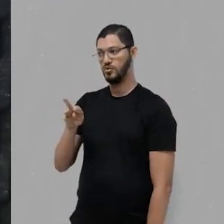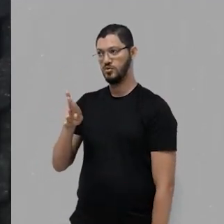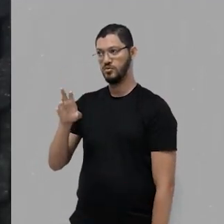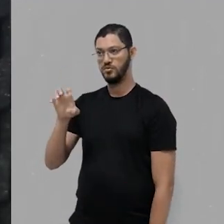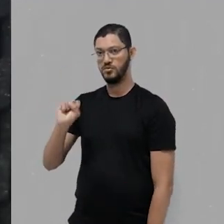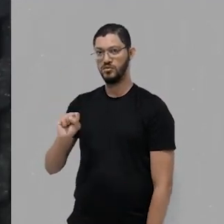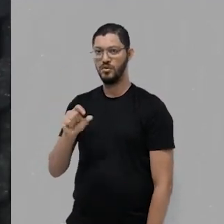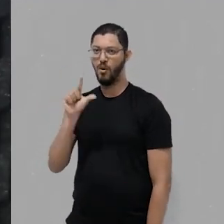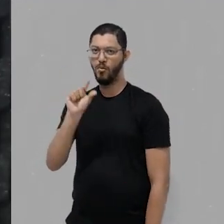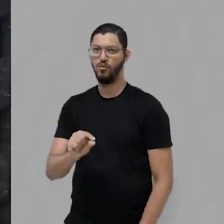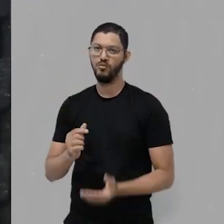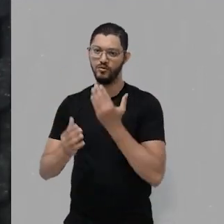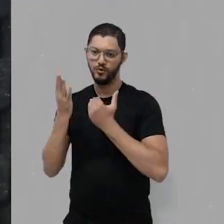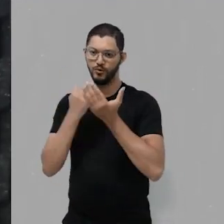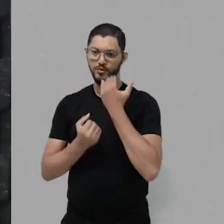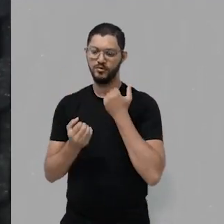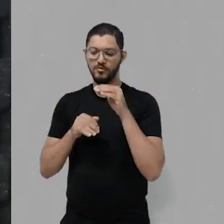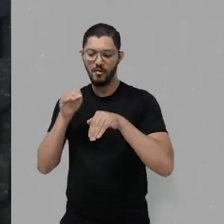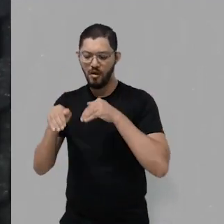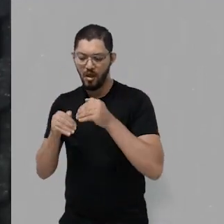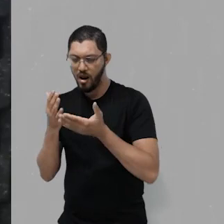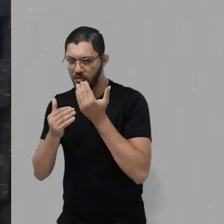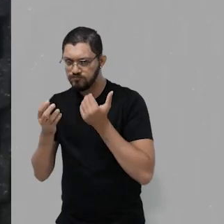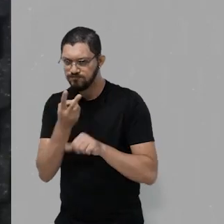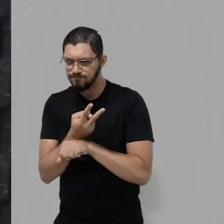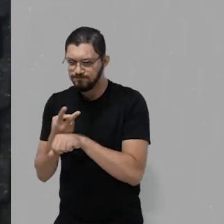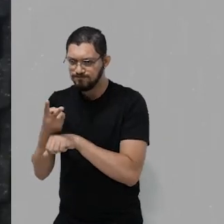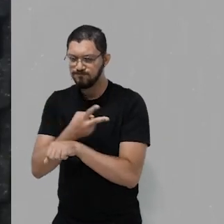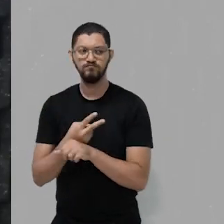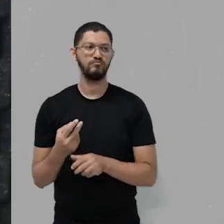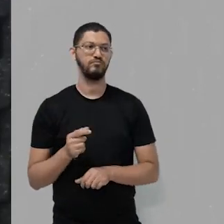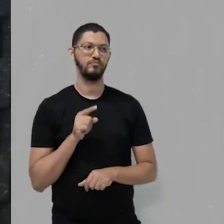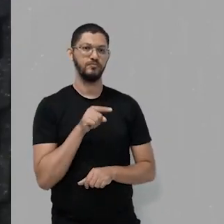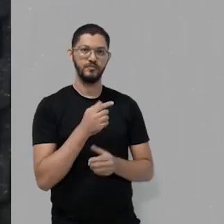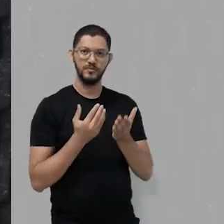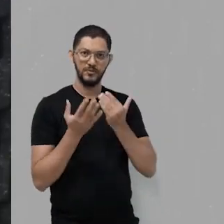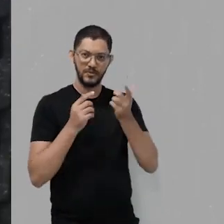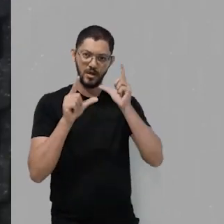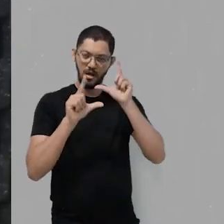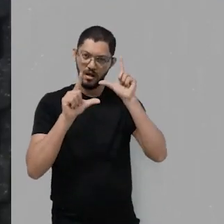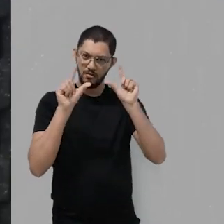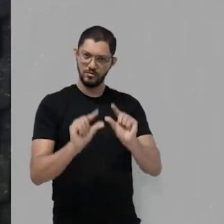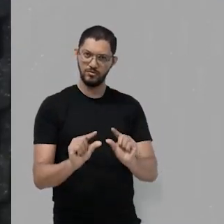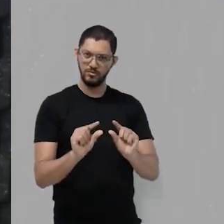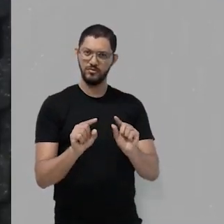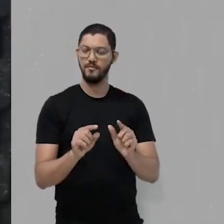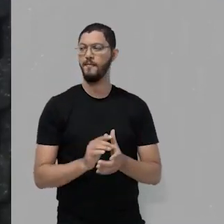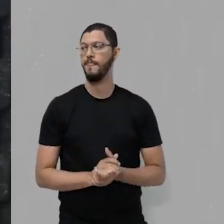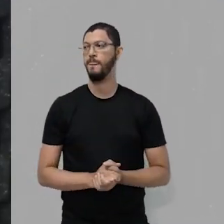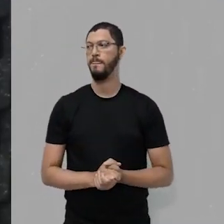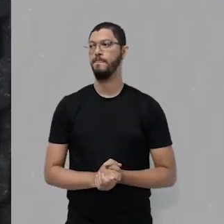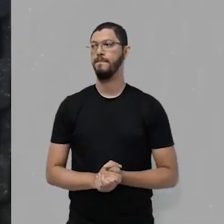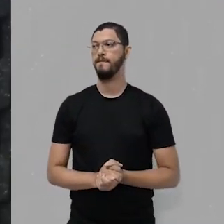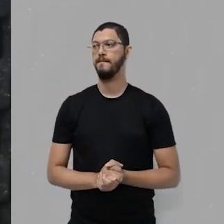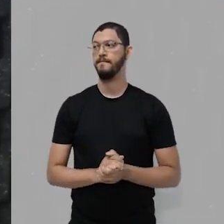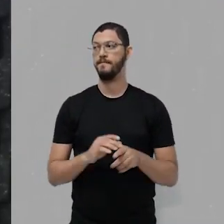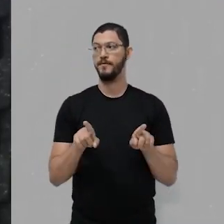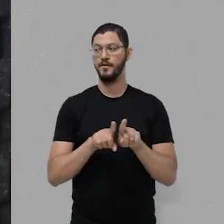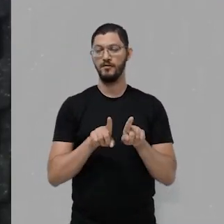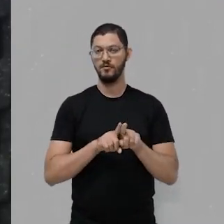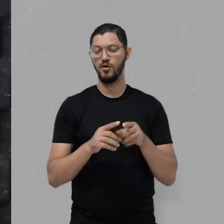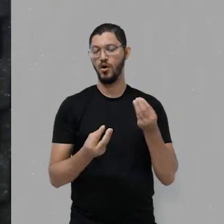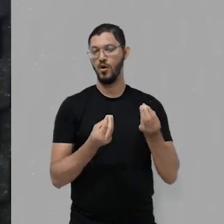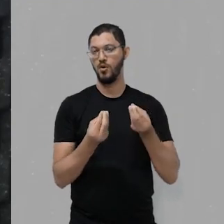para elas procurarem. Então, vai fazer com que a disponibilidade de alimento caia, tá? E isso também